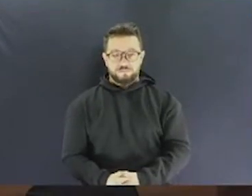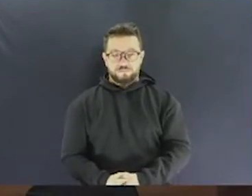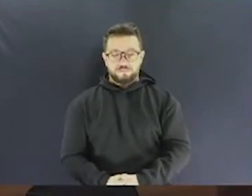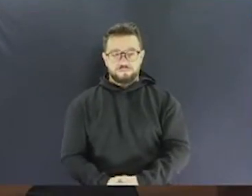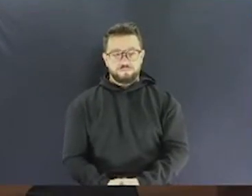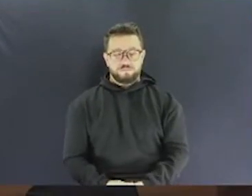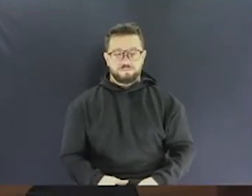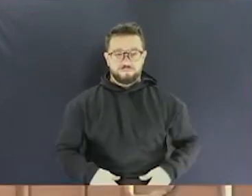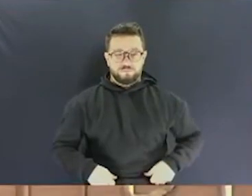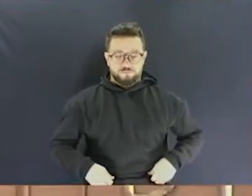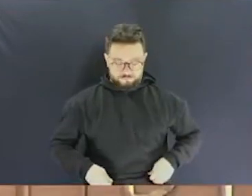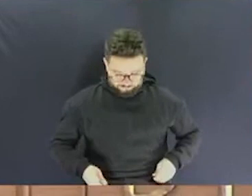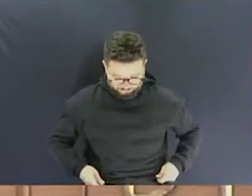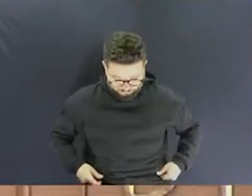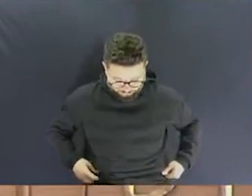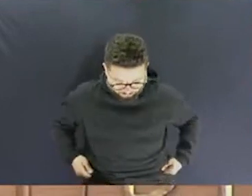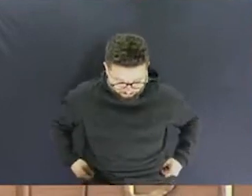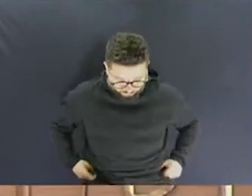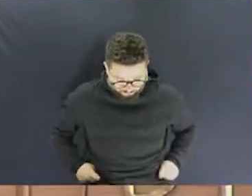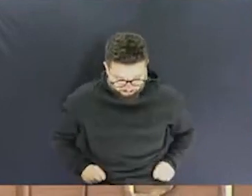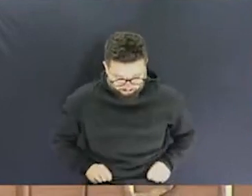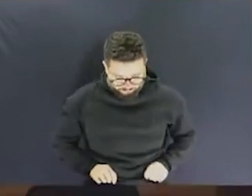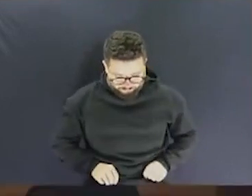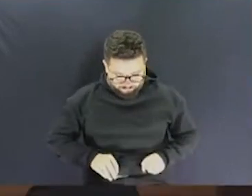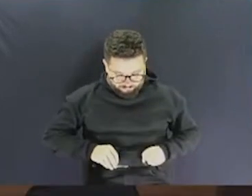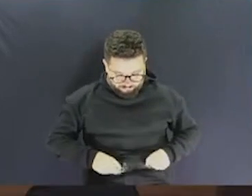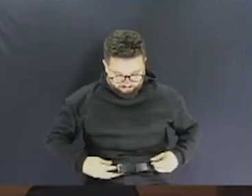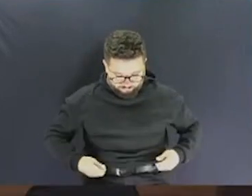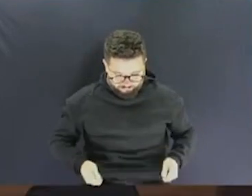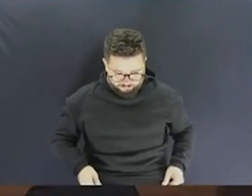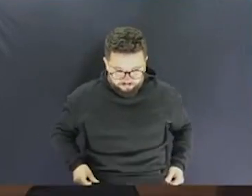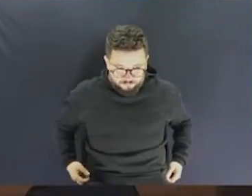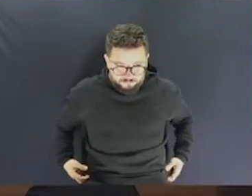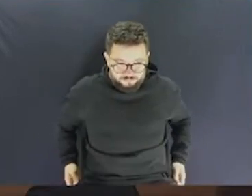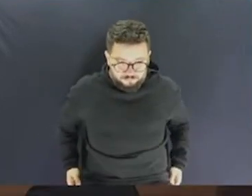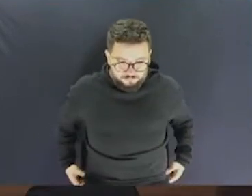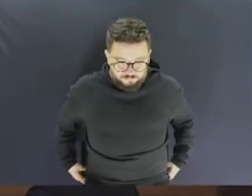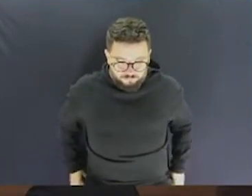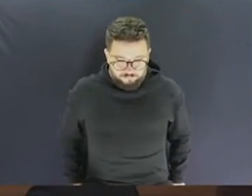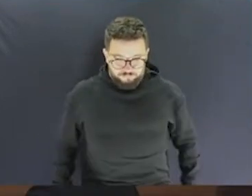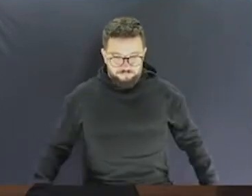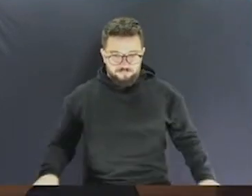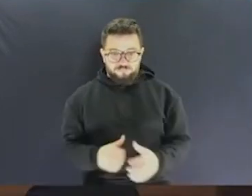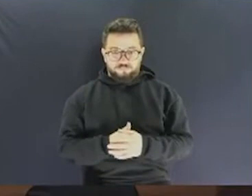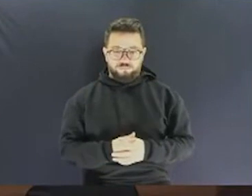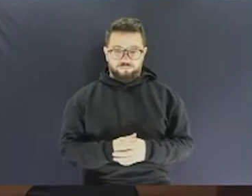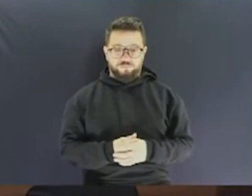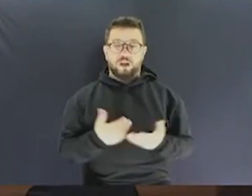As devolutivas, então, senhor presidente. Bom, obrigado pelas perguntas.